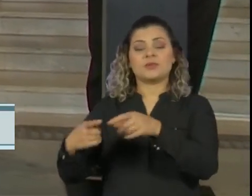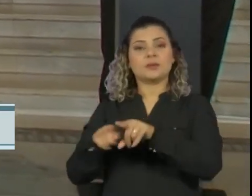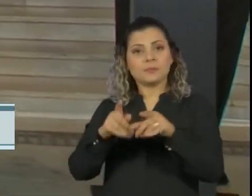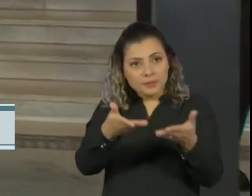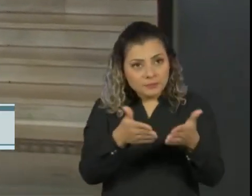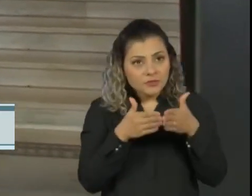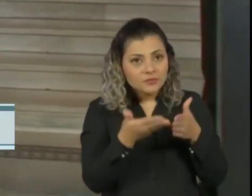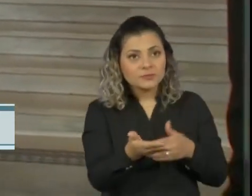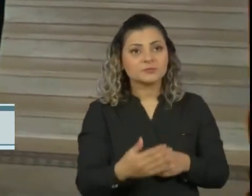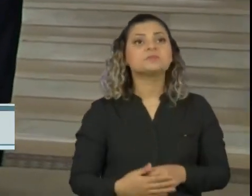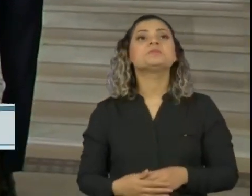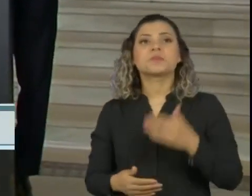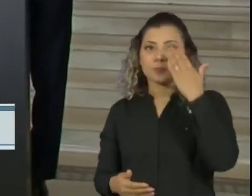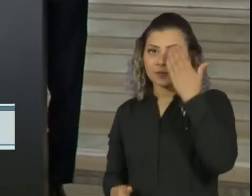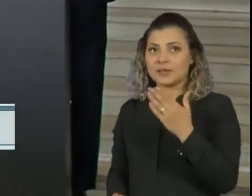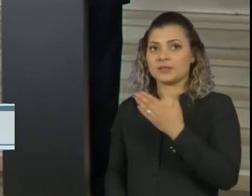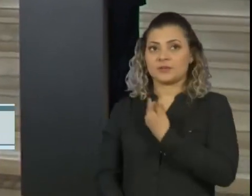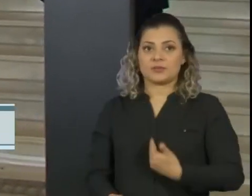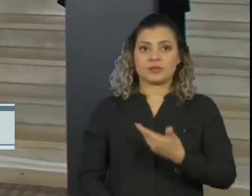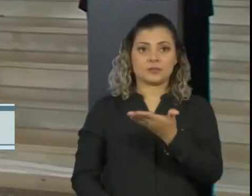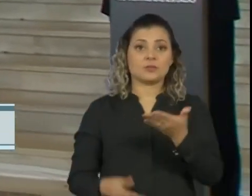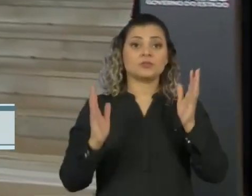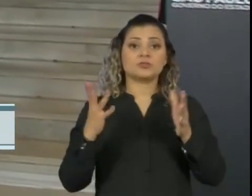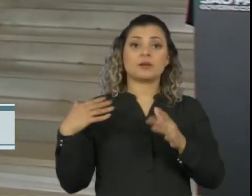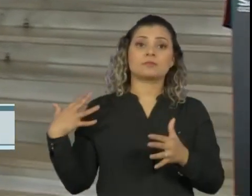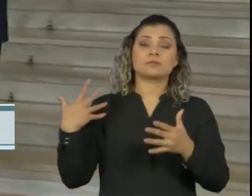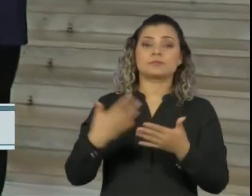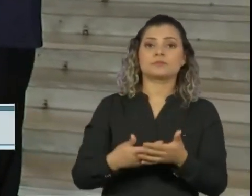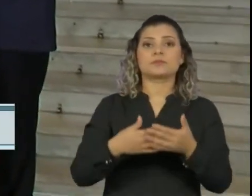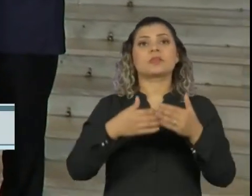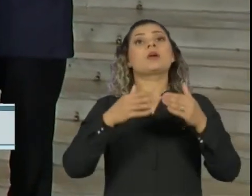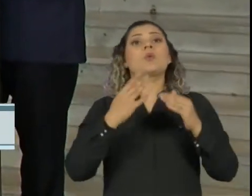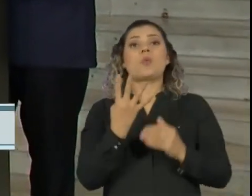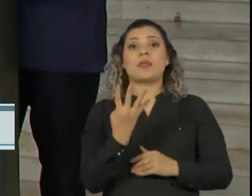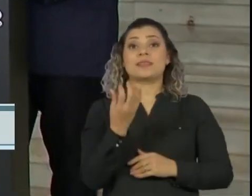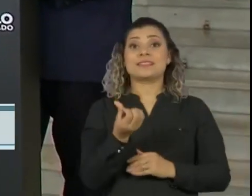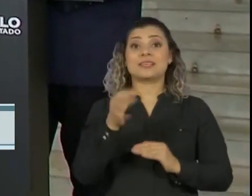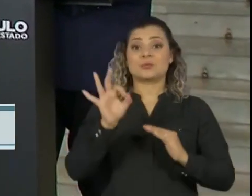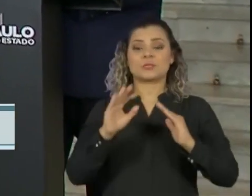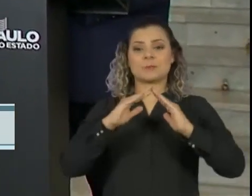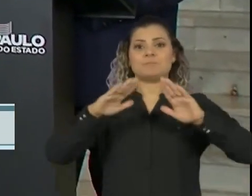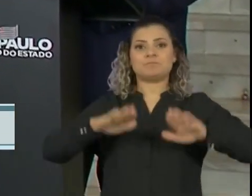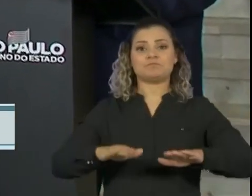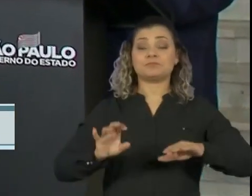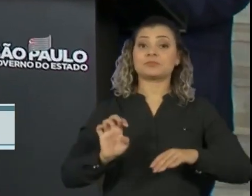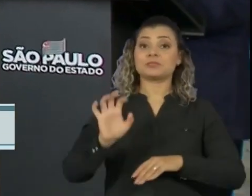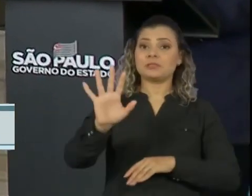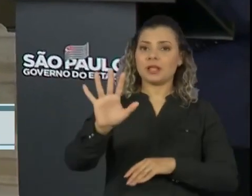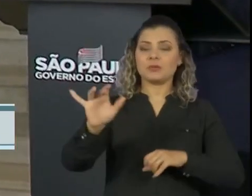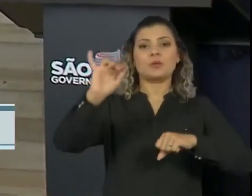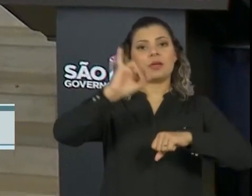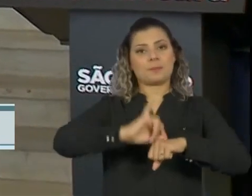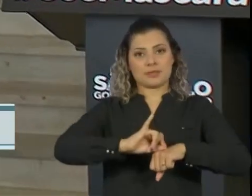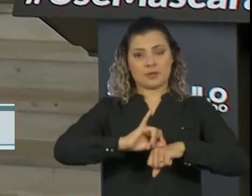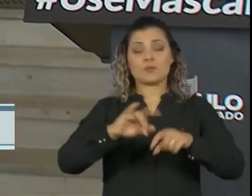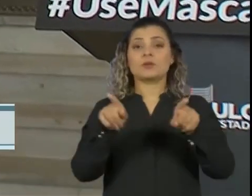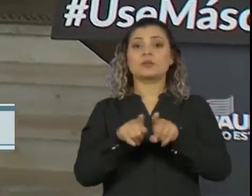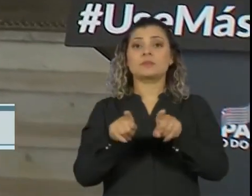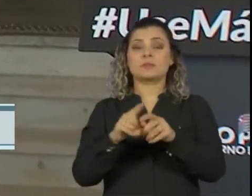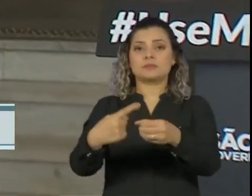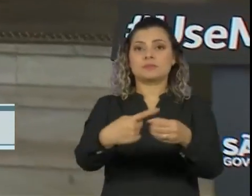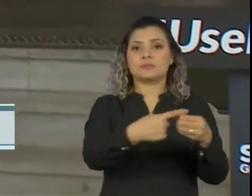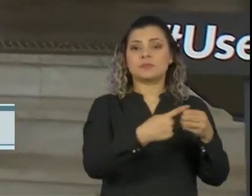Patrícia. Muito obrigada, governador. Então, os índices de isolamento foram 46% no estado e na capital. E